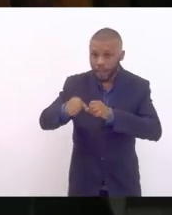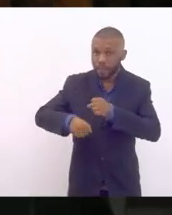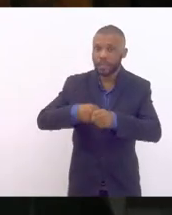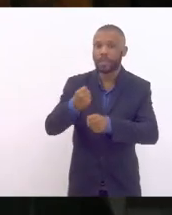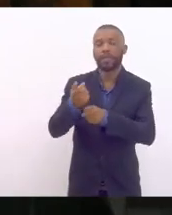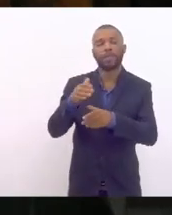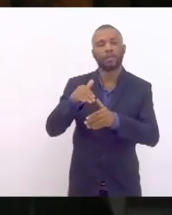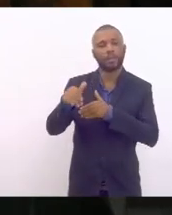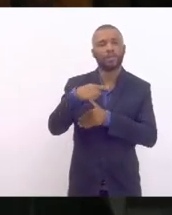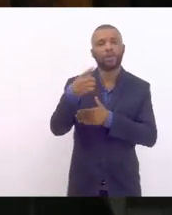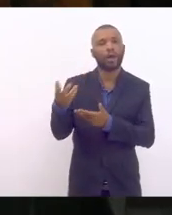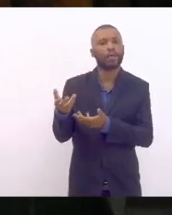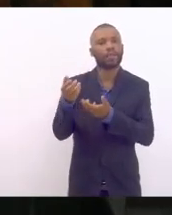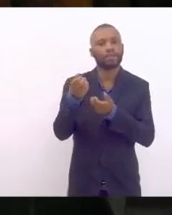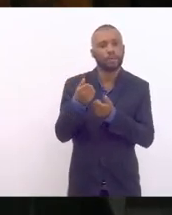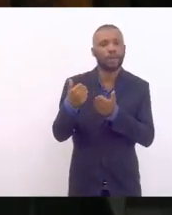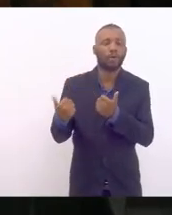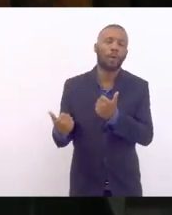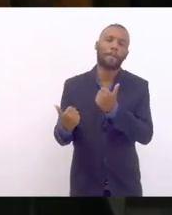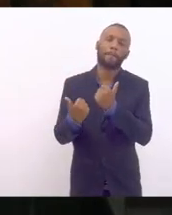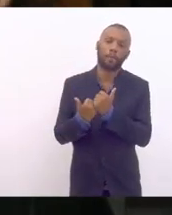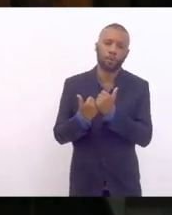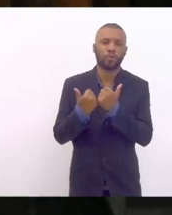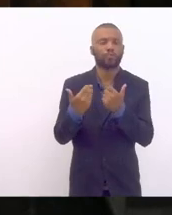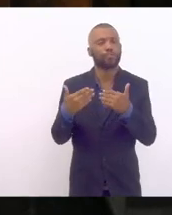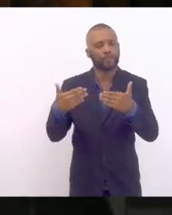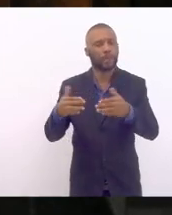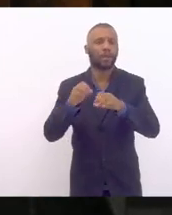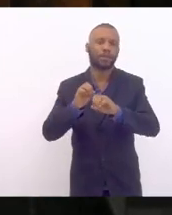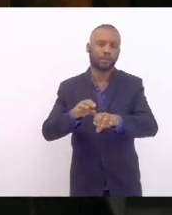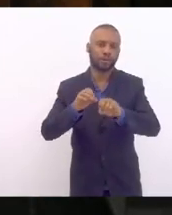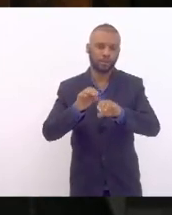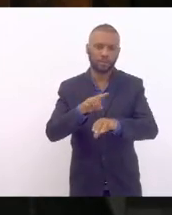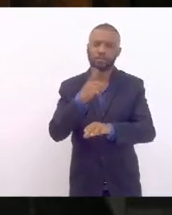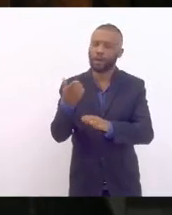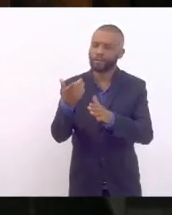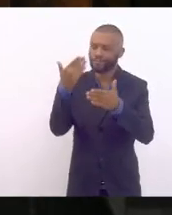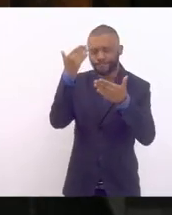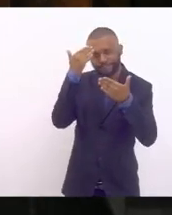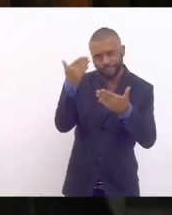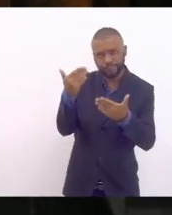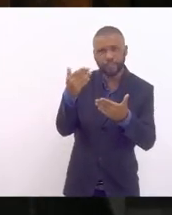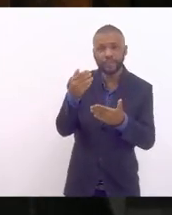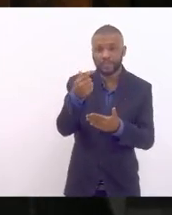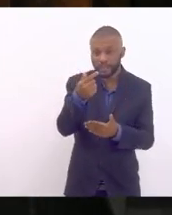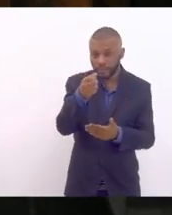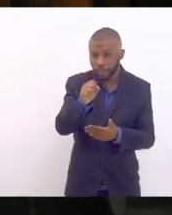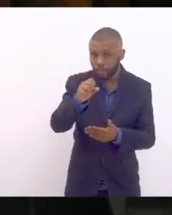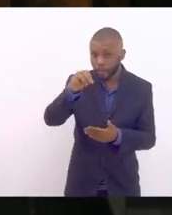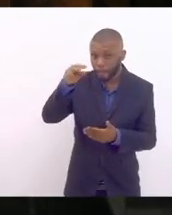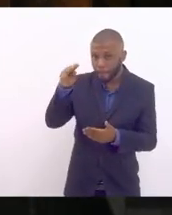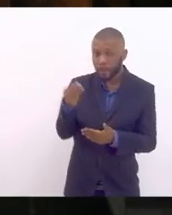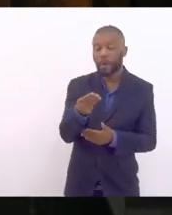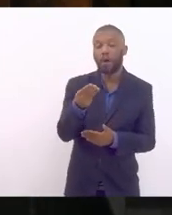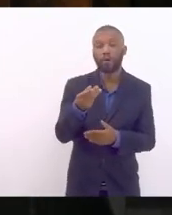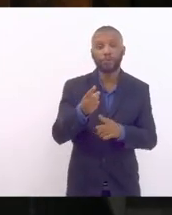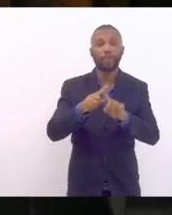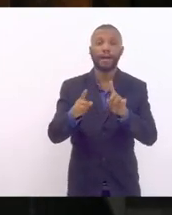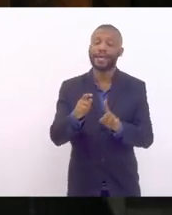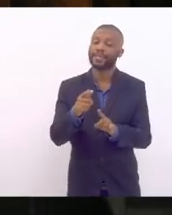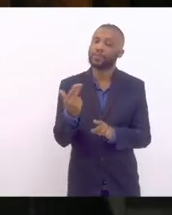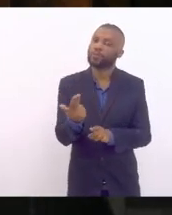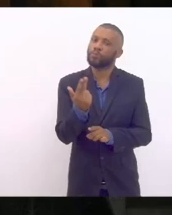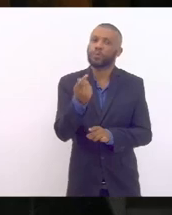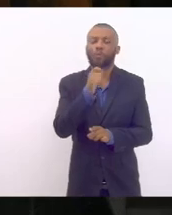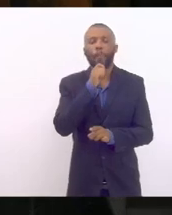nós Recebemos um acordo o Ministério da Educação o que nós louvamos isso de 78 milhões mas não há